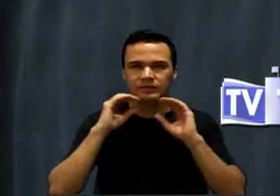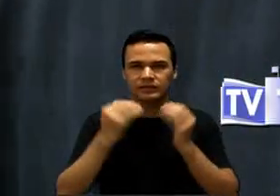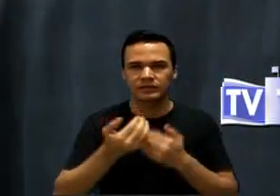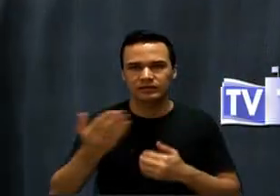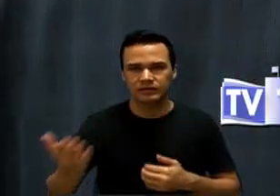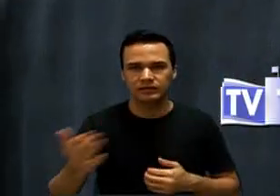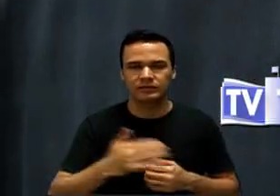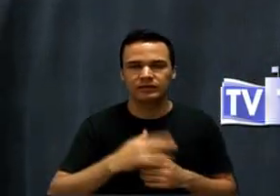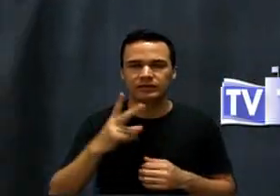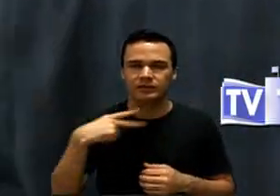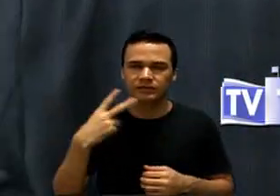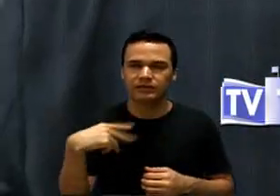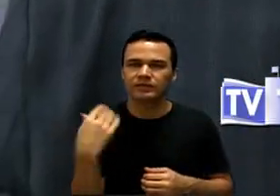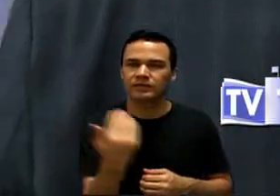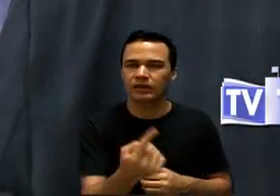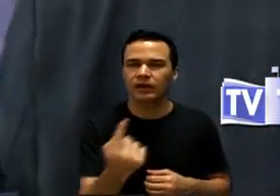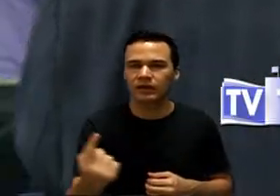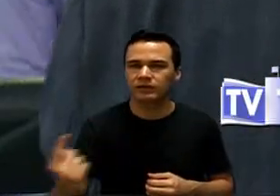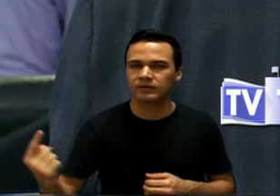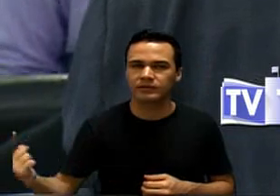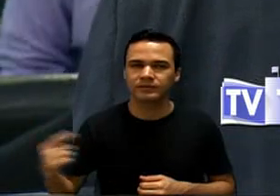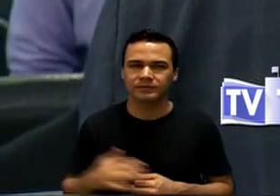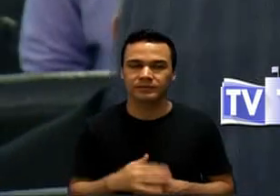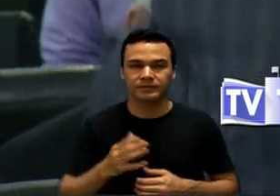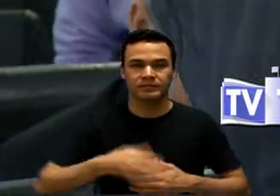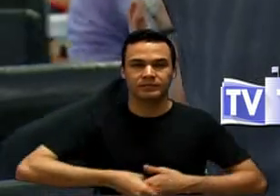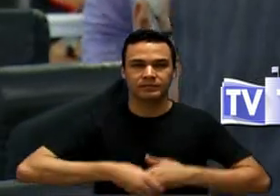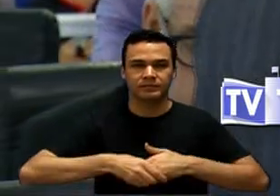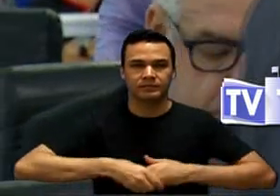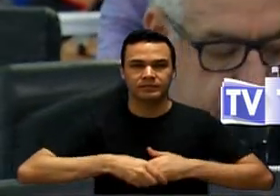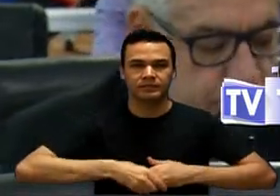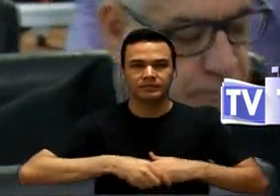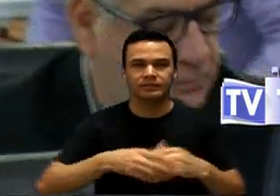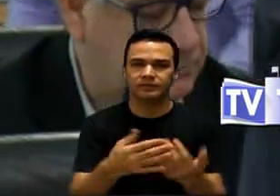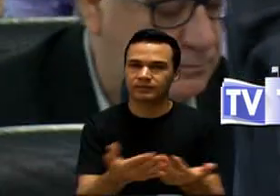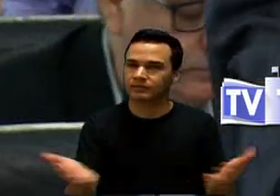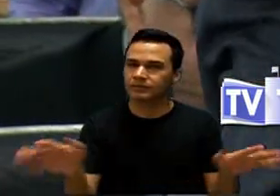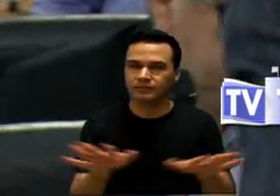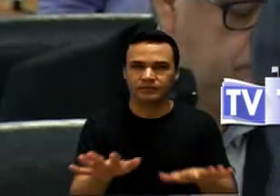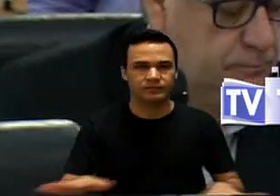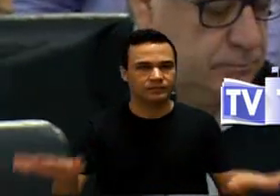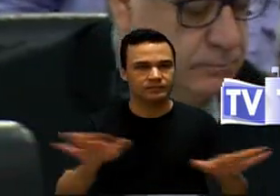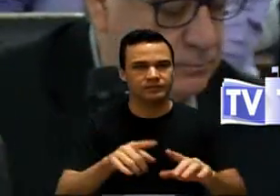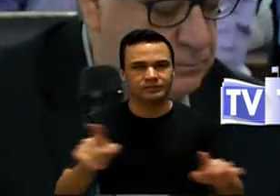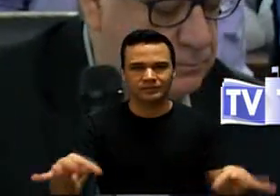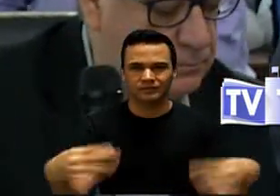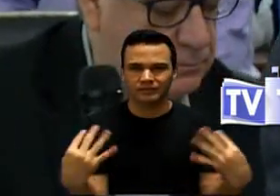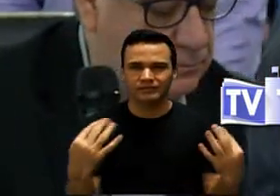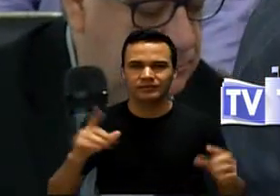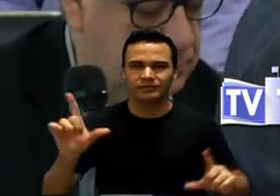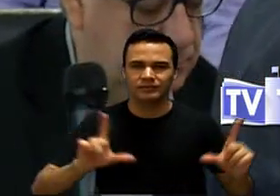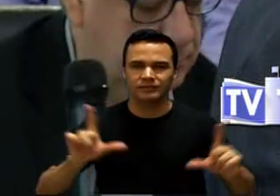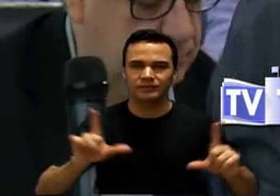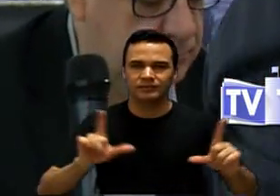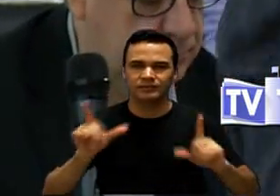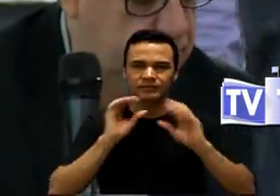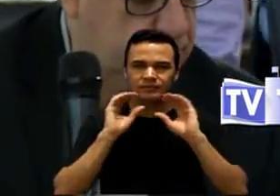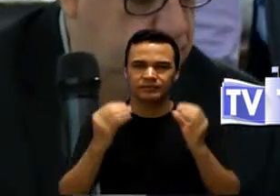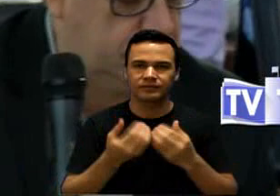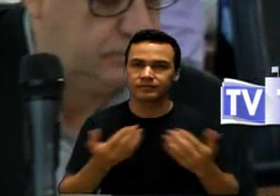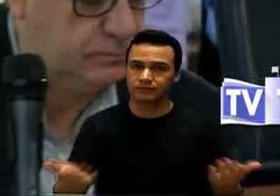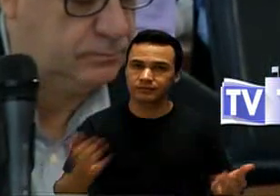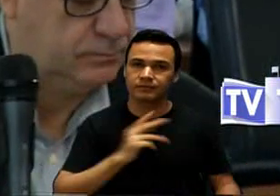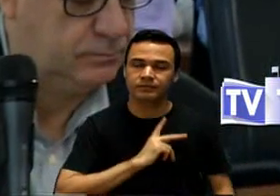Bom dia, senhores vereadores e vereadoras. Cumprimentar a toda a população que está nos assistindo.